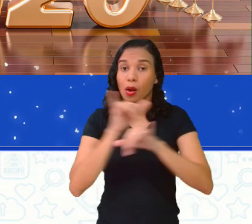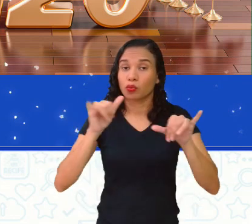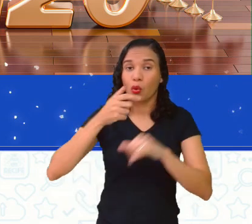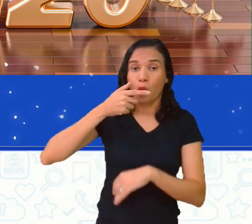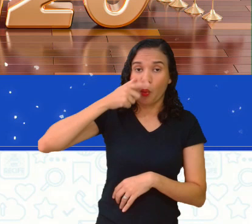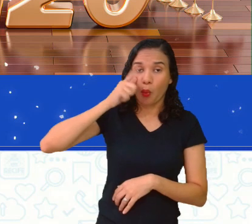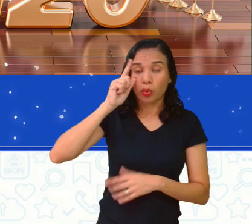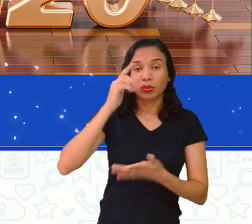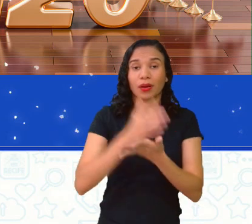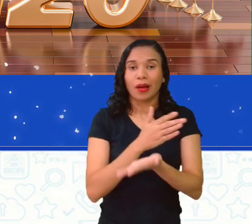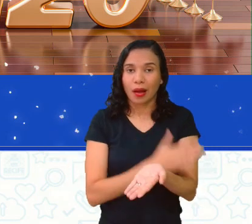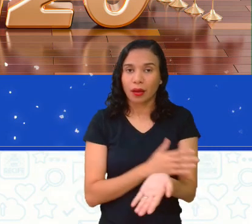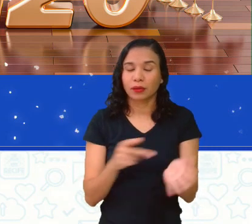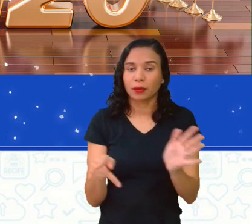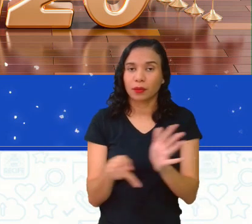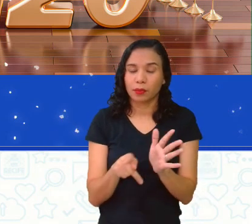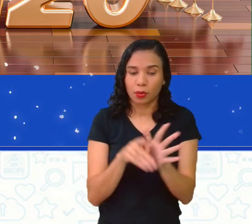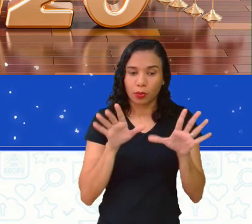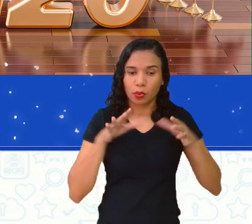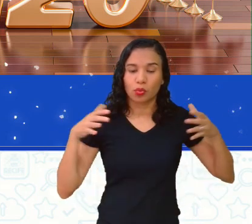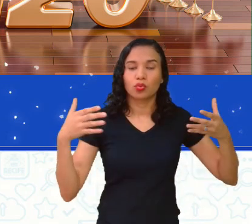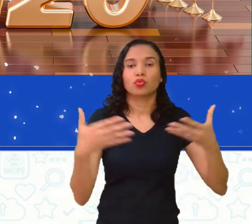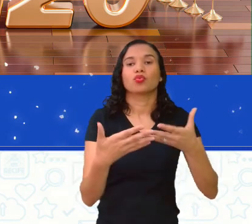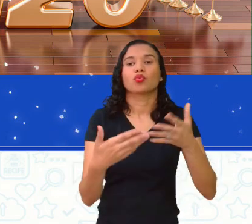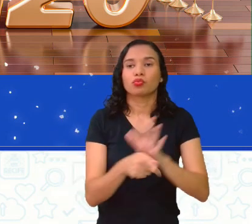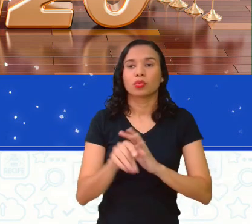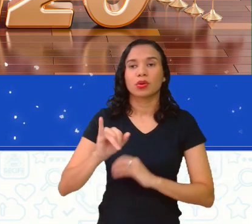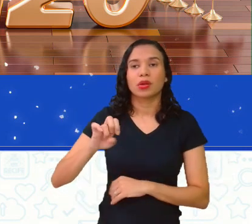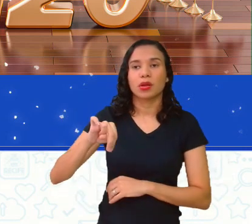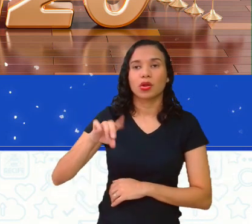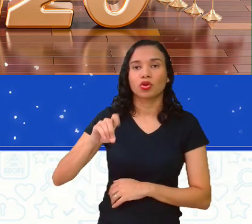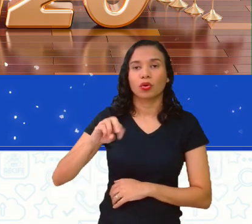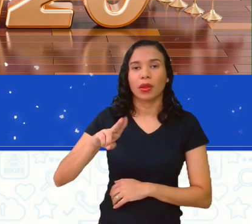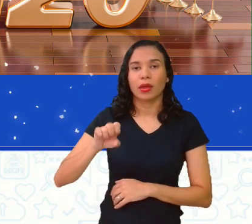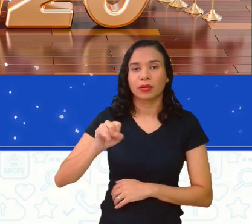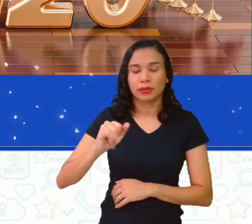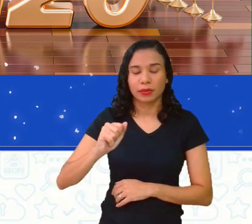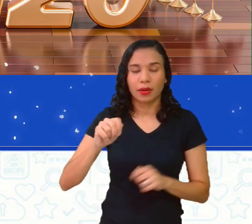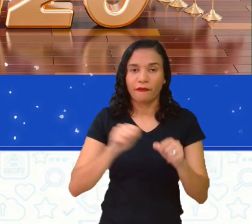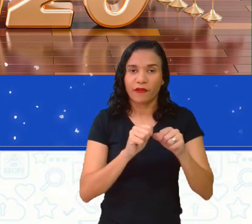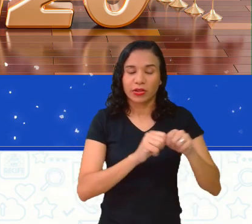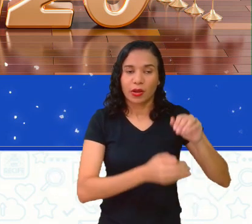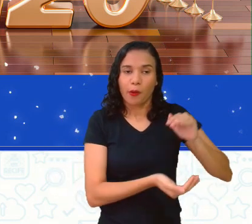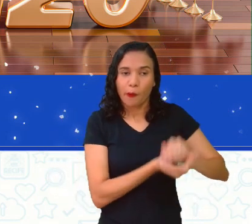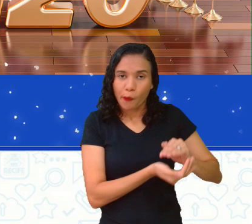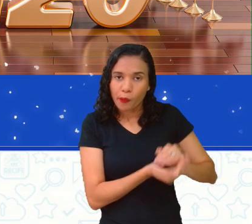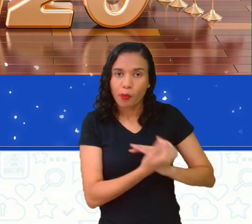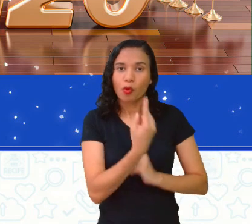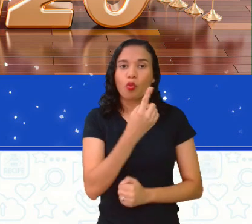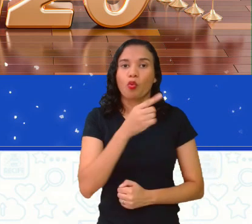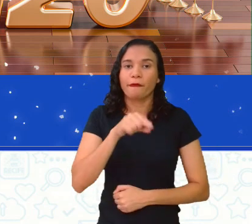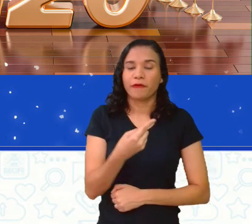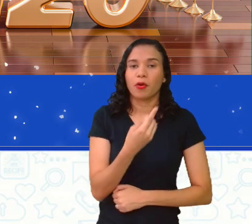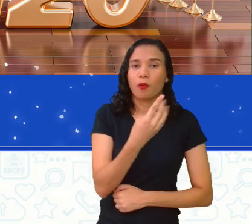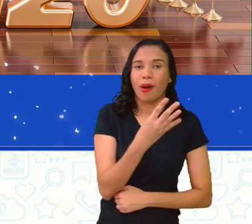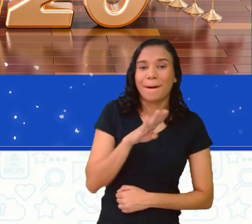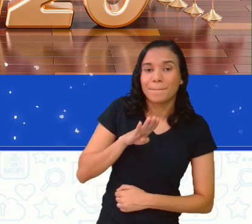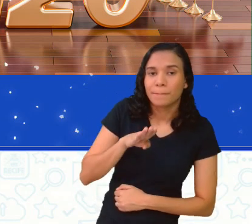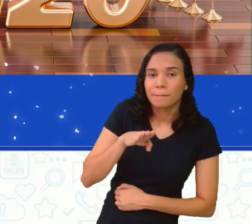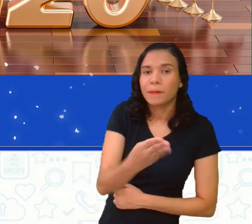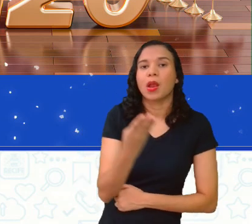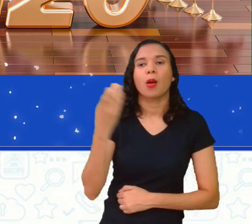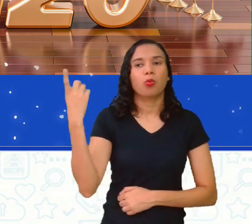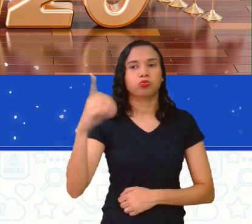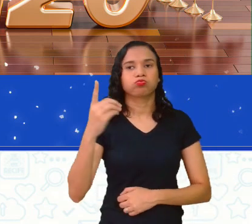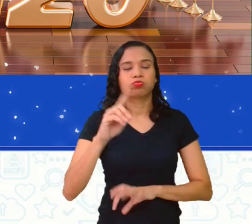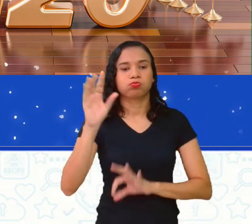ontem, antes da sua cúpula na Indonésia, a criação de um fundo de 1,4 bilhão de dólares